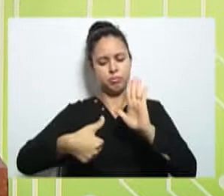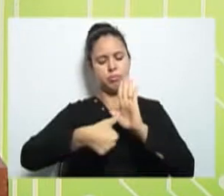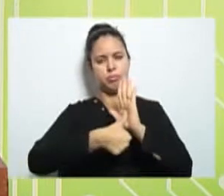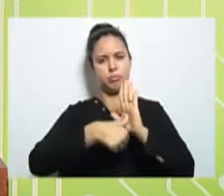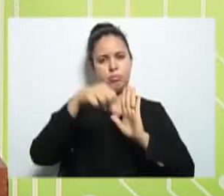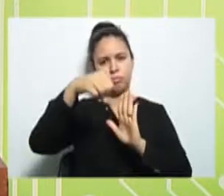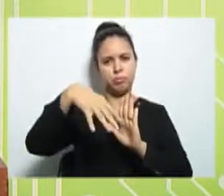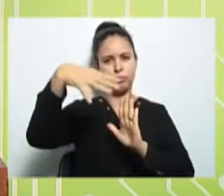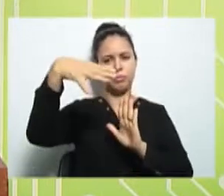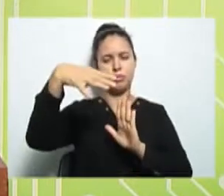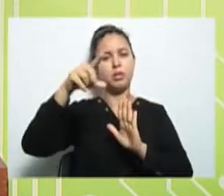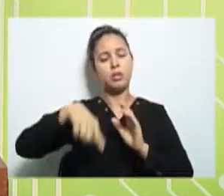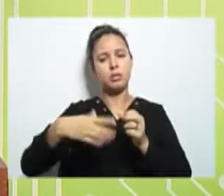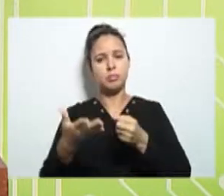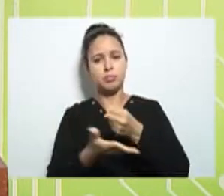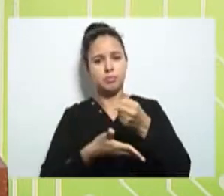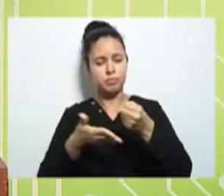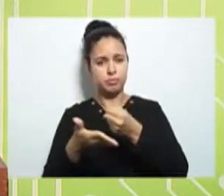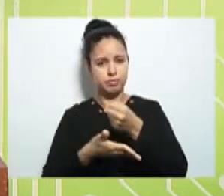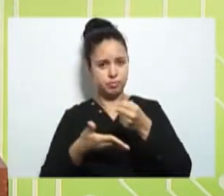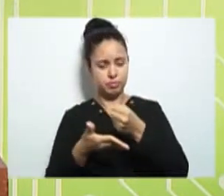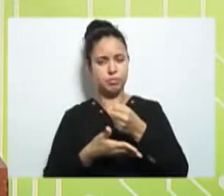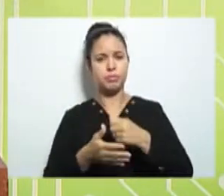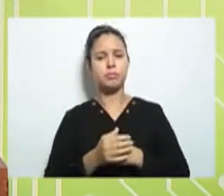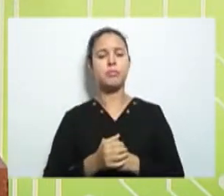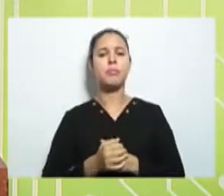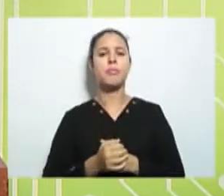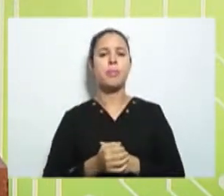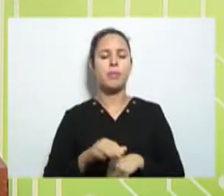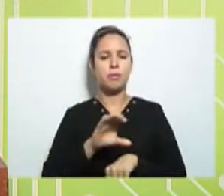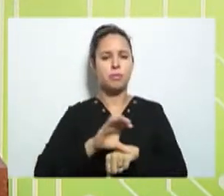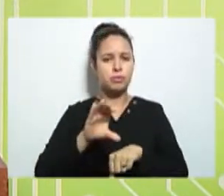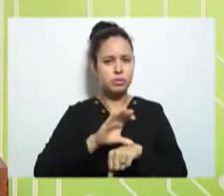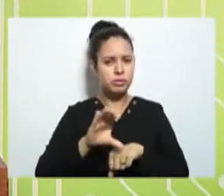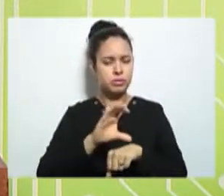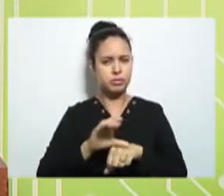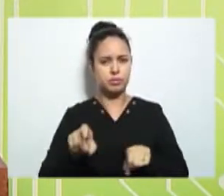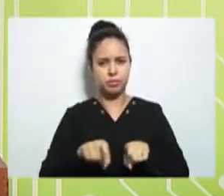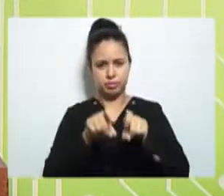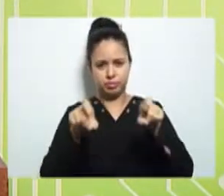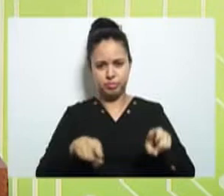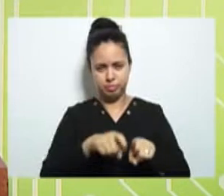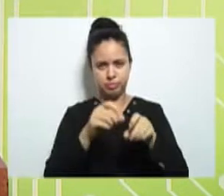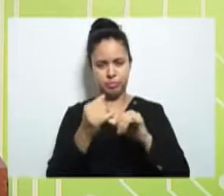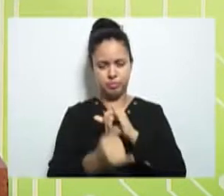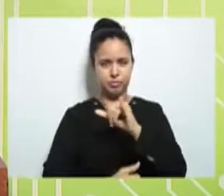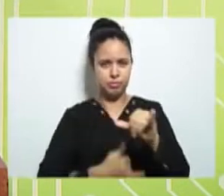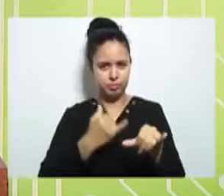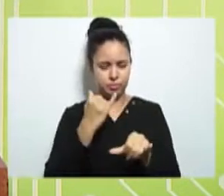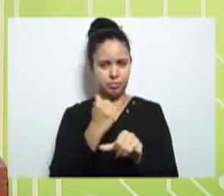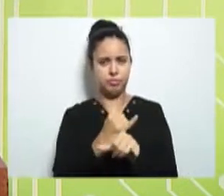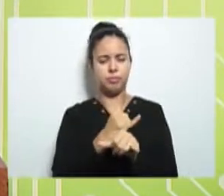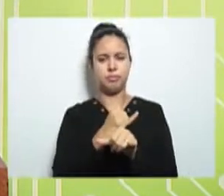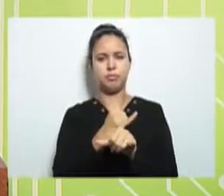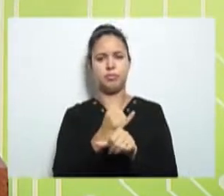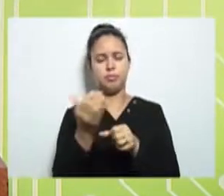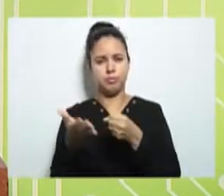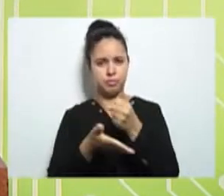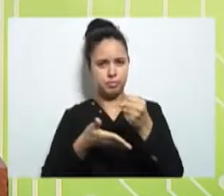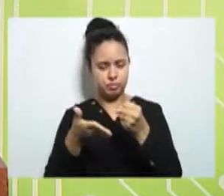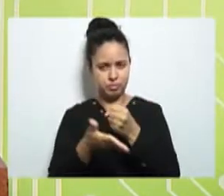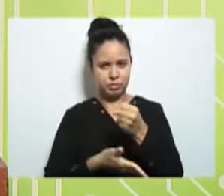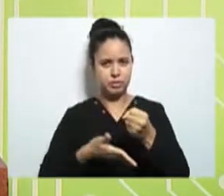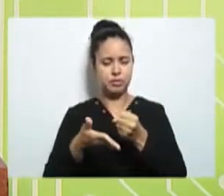algo básico, tá? Para você ter uma ideia, aquele cursinho de informática básica que se pedia muito nos currículos, né, que a gente tinha